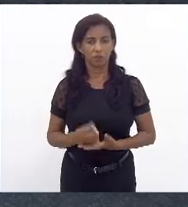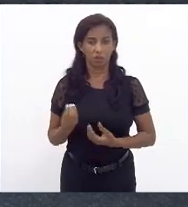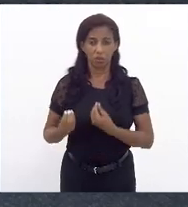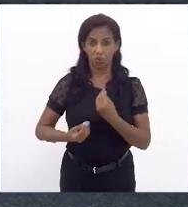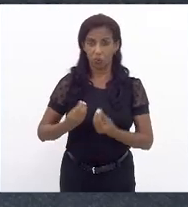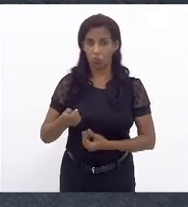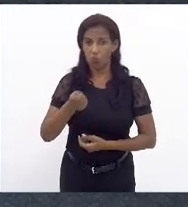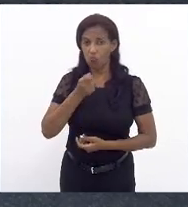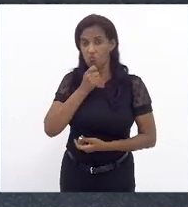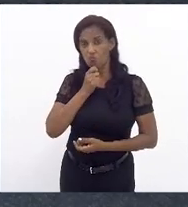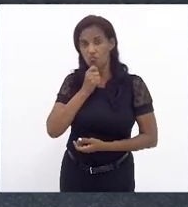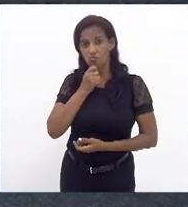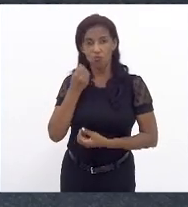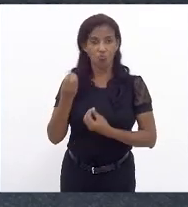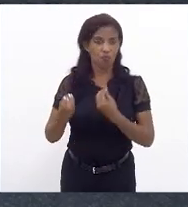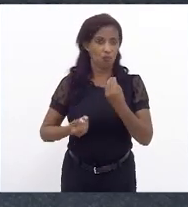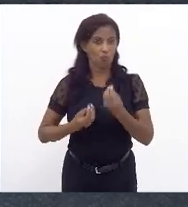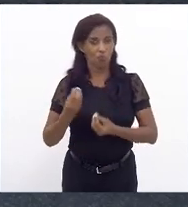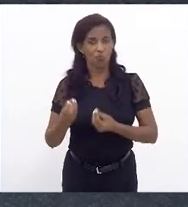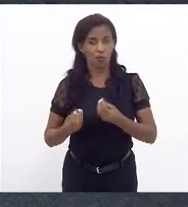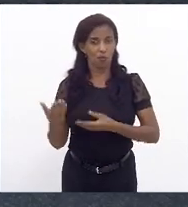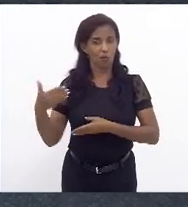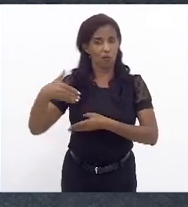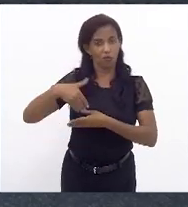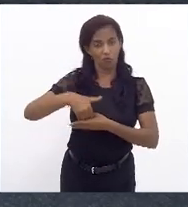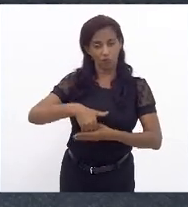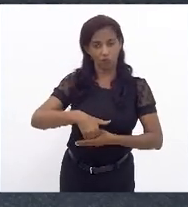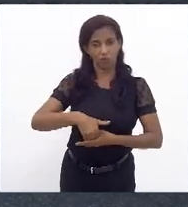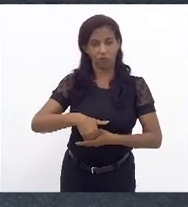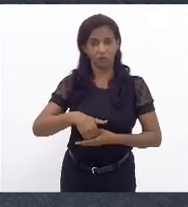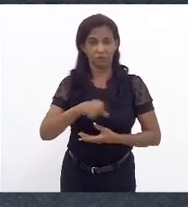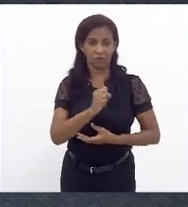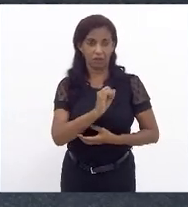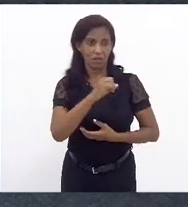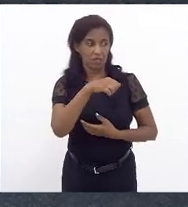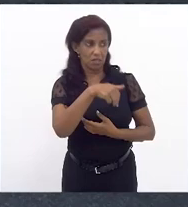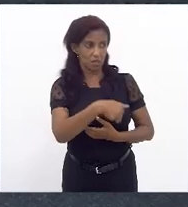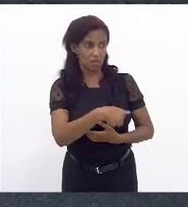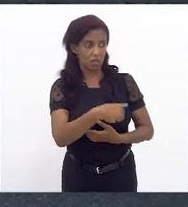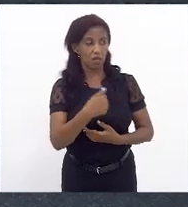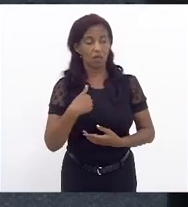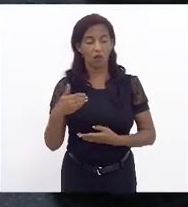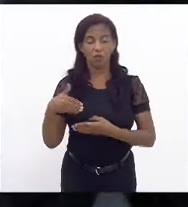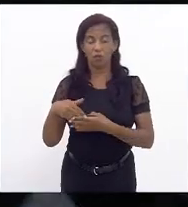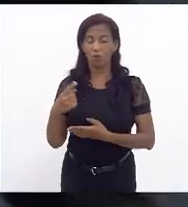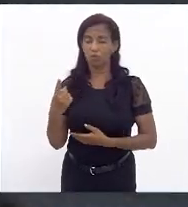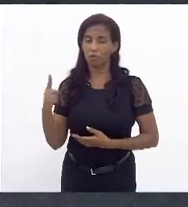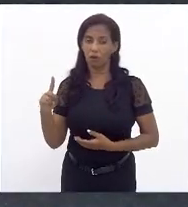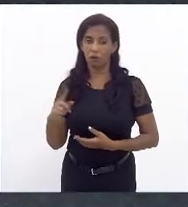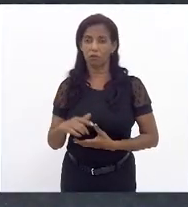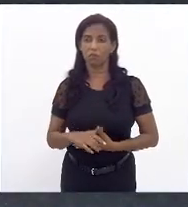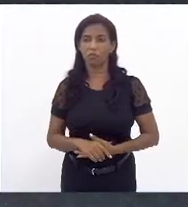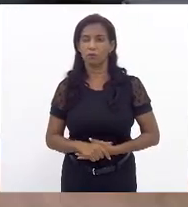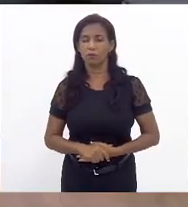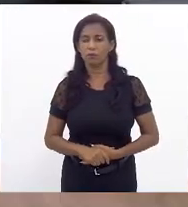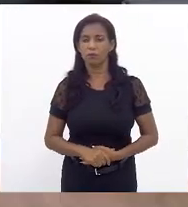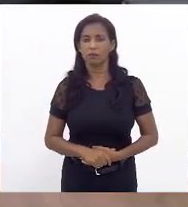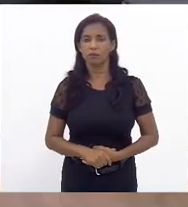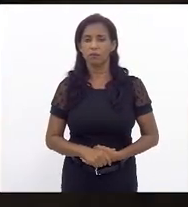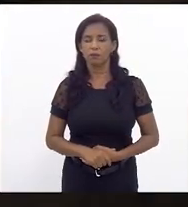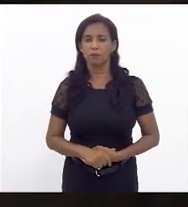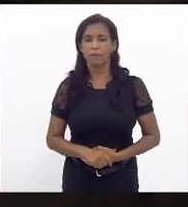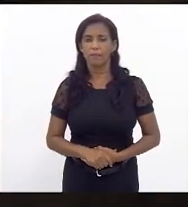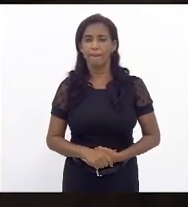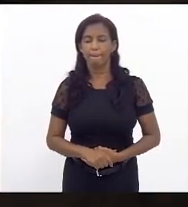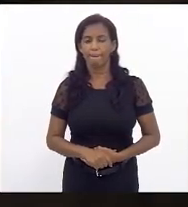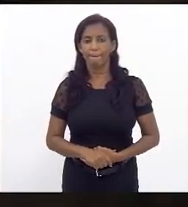tenho instrumentos, né, para votar o sim, o meu voto é não. Obrigada. Deputada Efêmera Rejane,